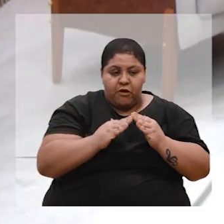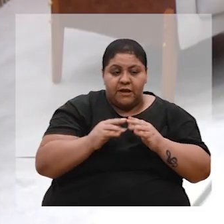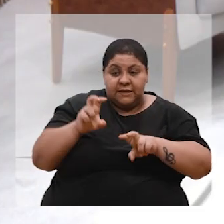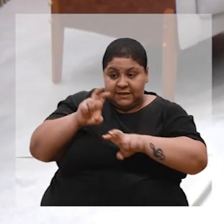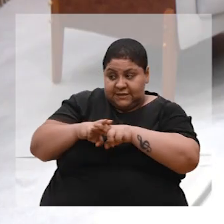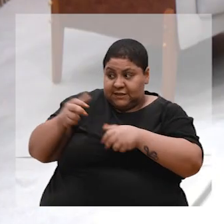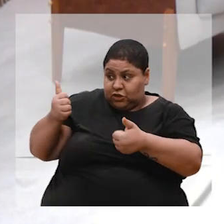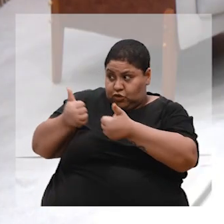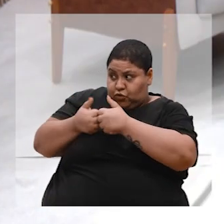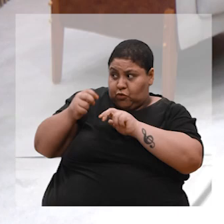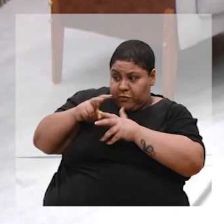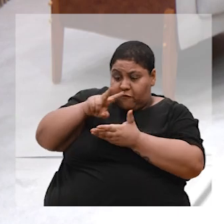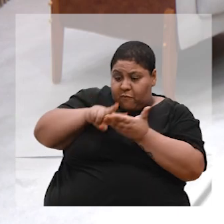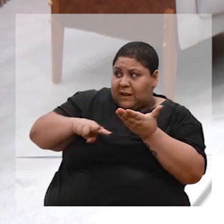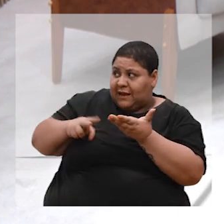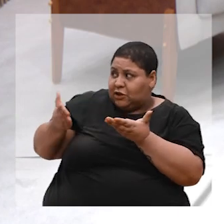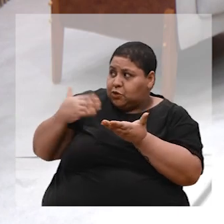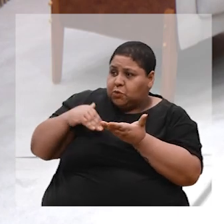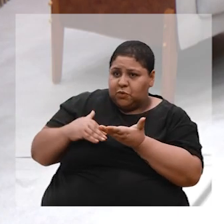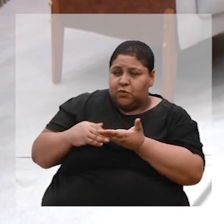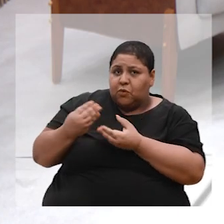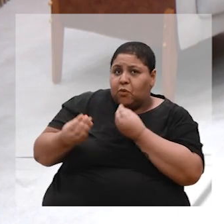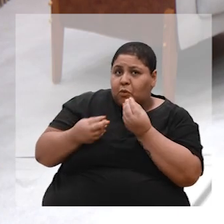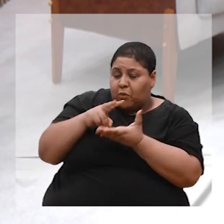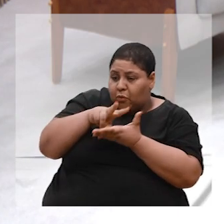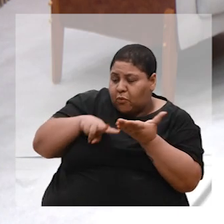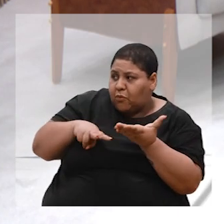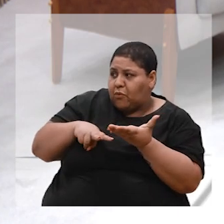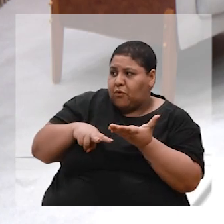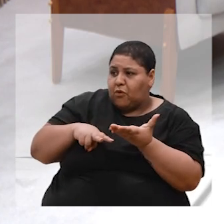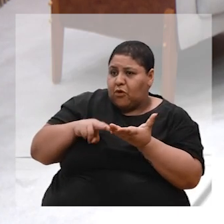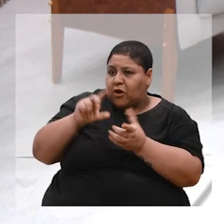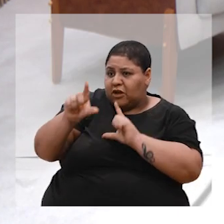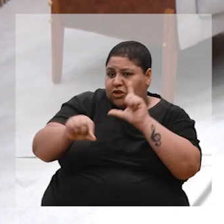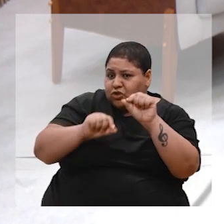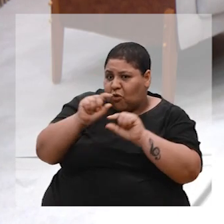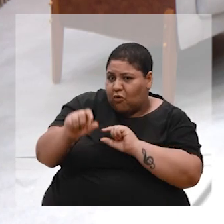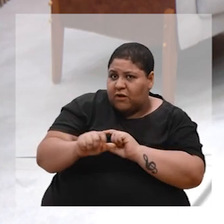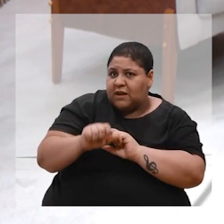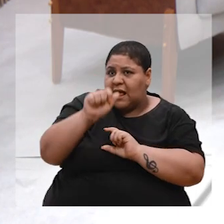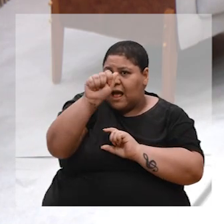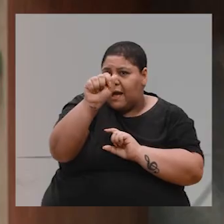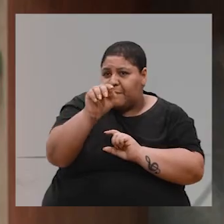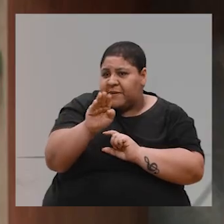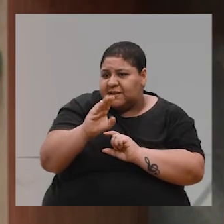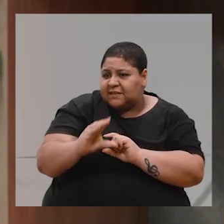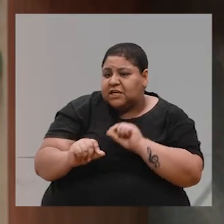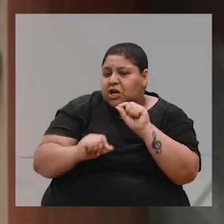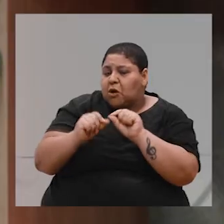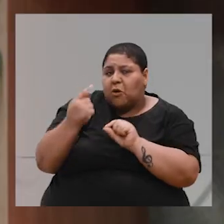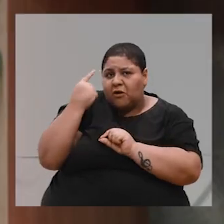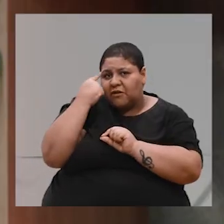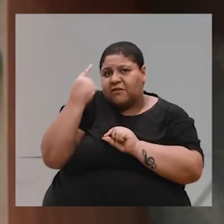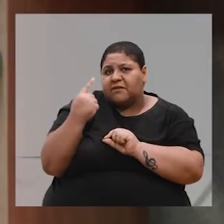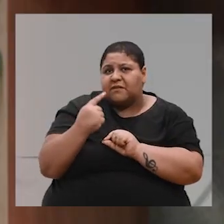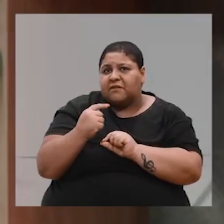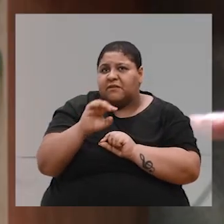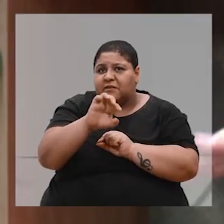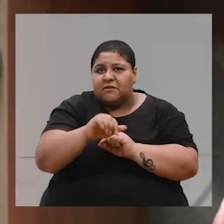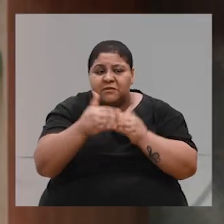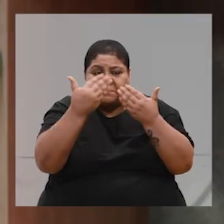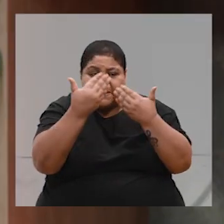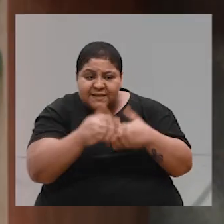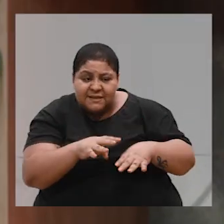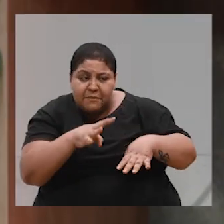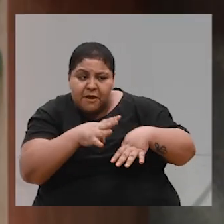e eu digo para ele, senta aqui do meu lado, leia essa questão, leia as alternativas, vamos ver quais são as ideias.